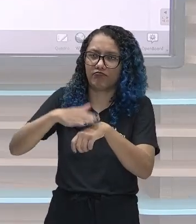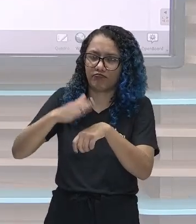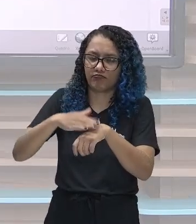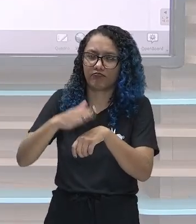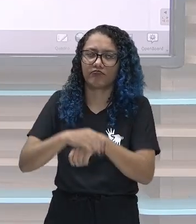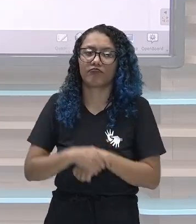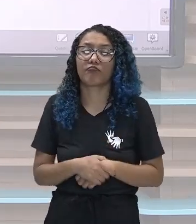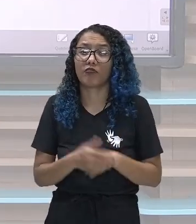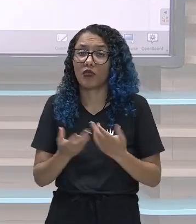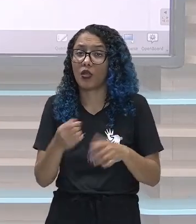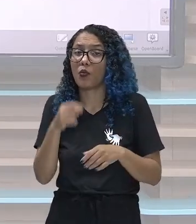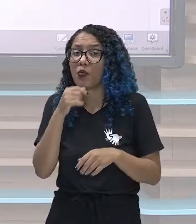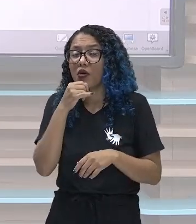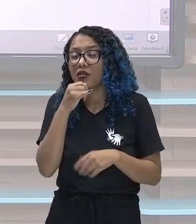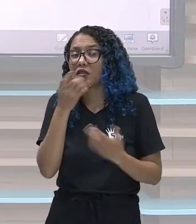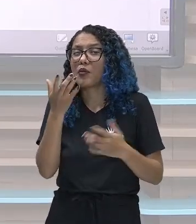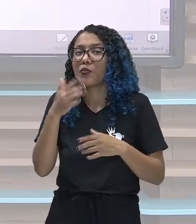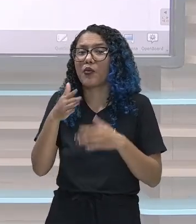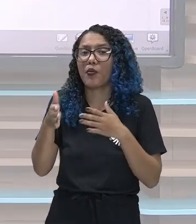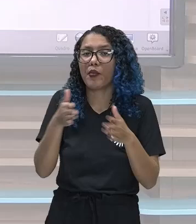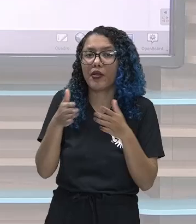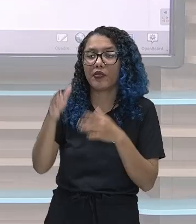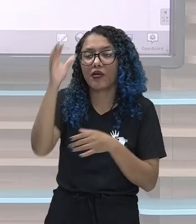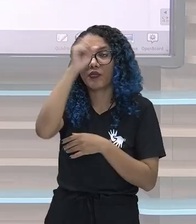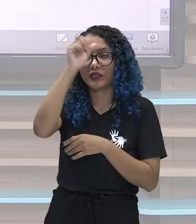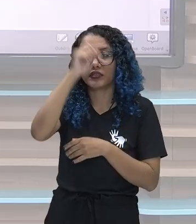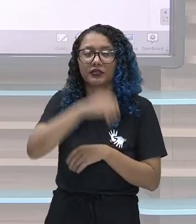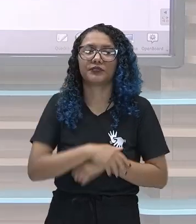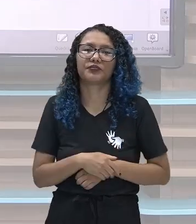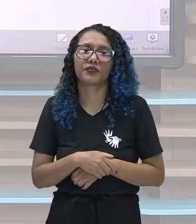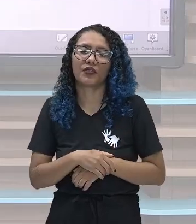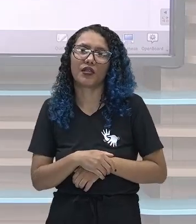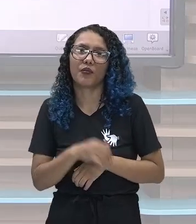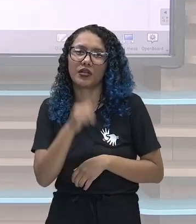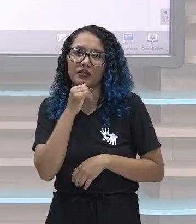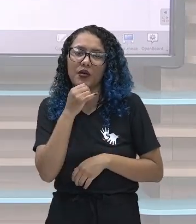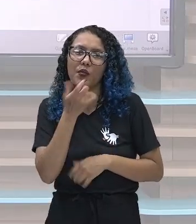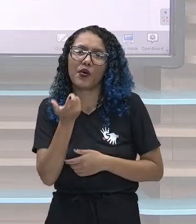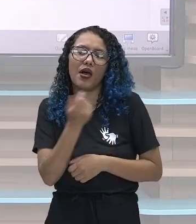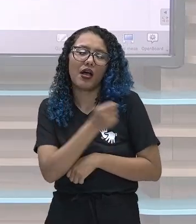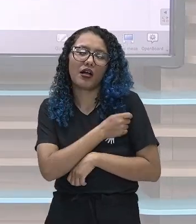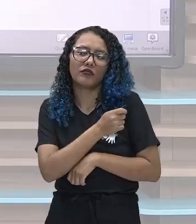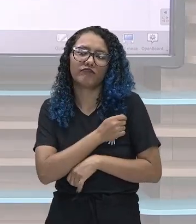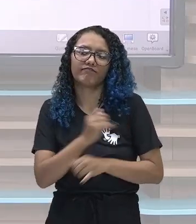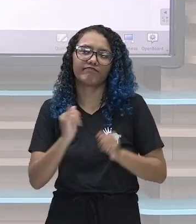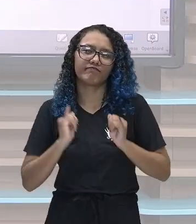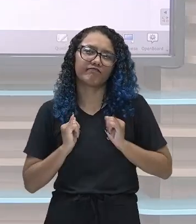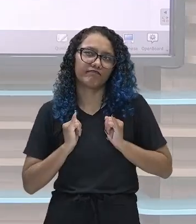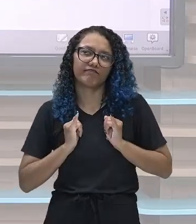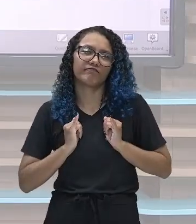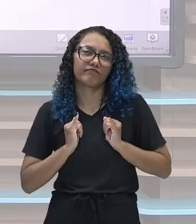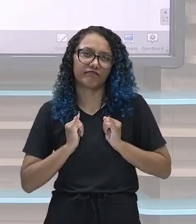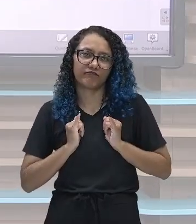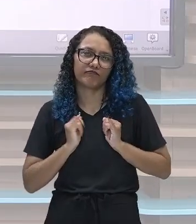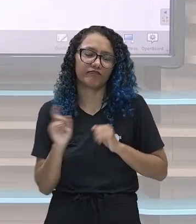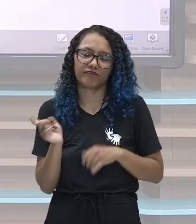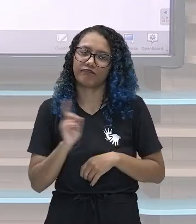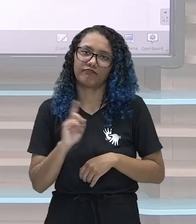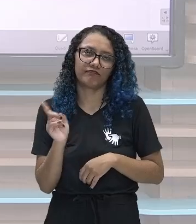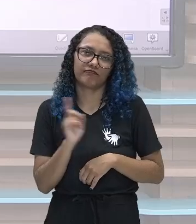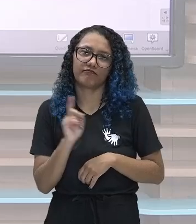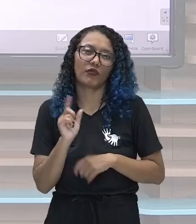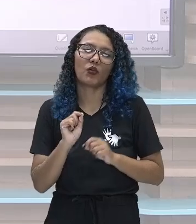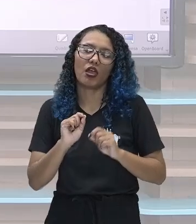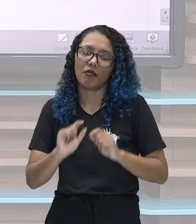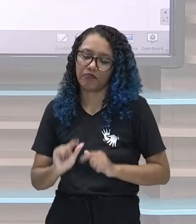sua aprendizagem. Então, não é um aluno que está lá esperando com que as coisas aconteçam, né? É um aluno que